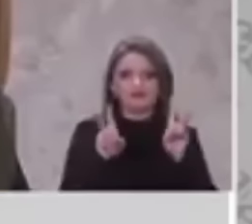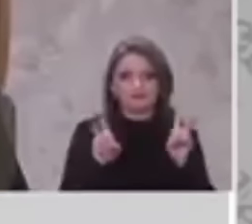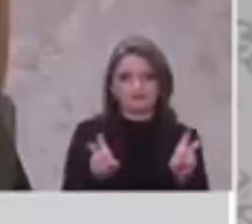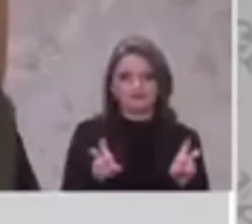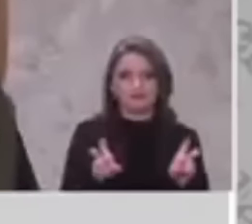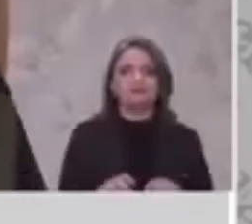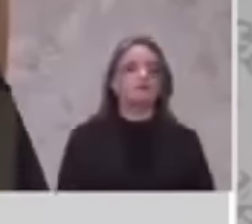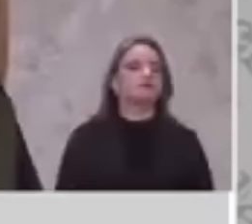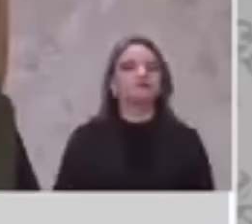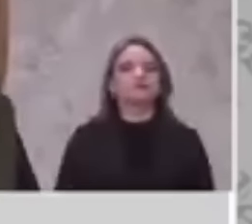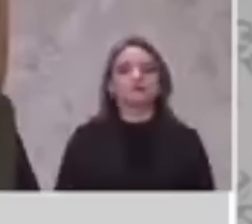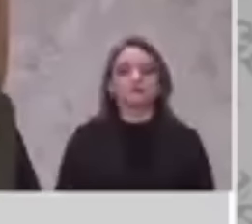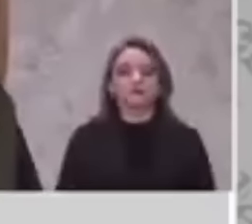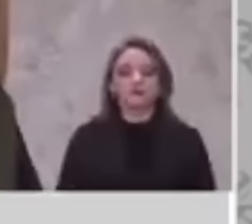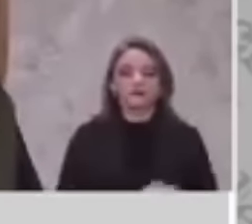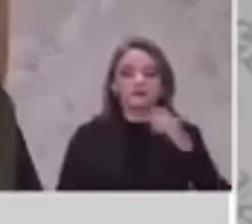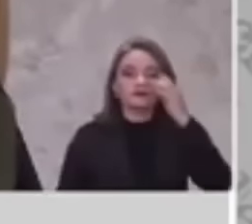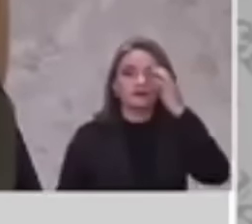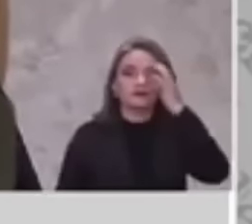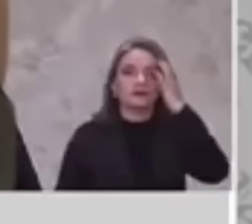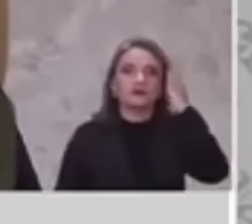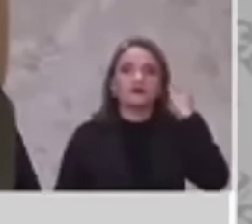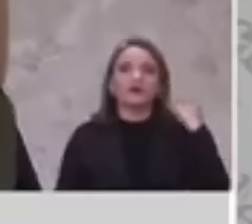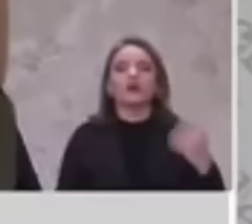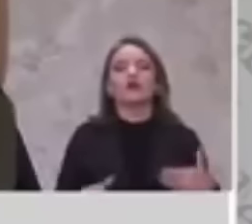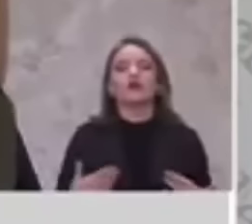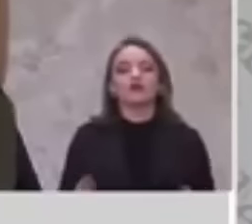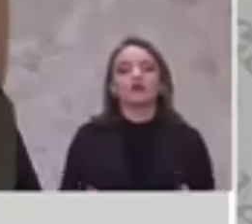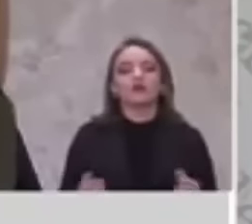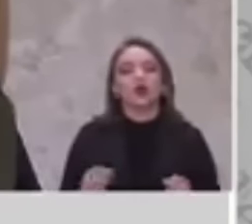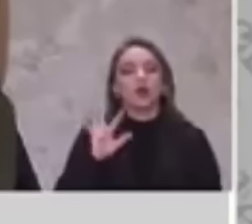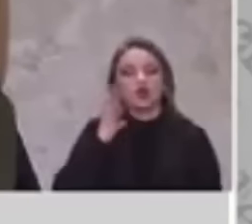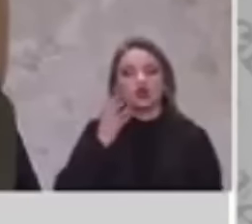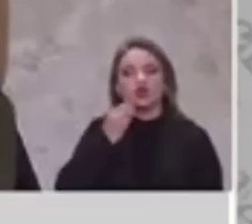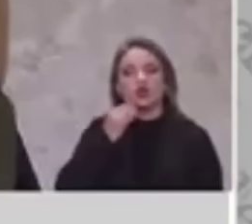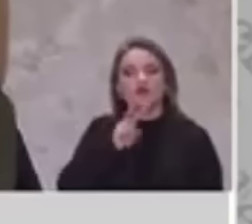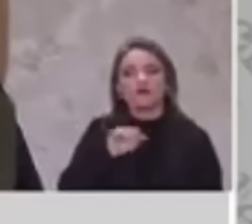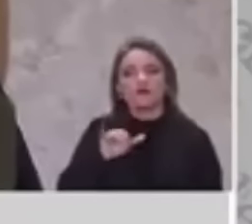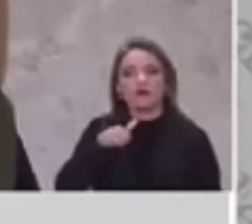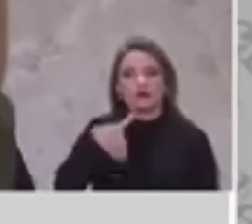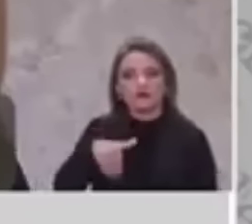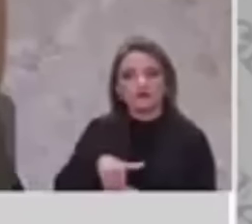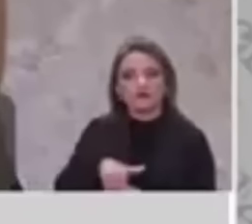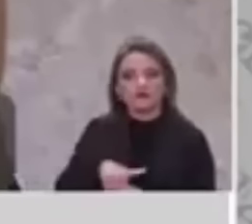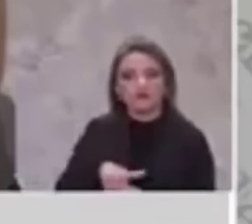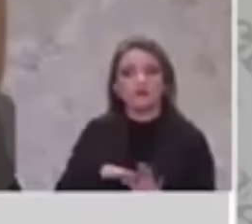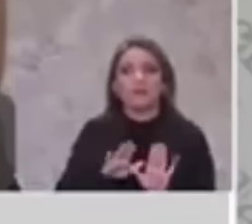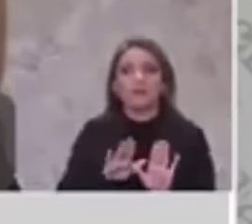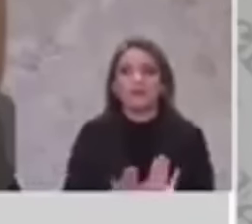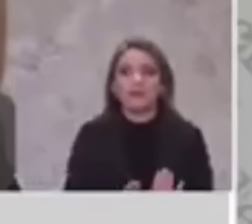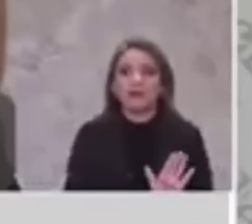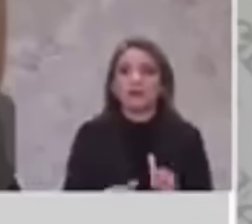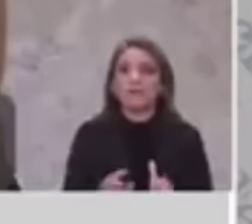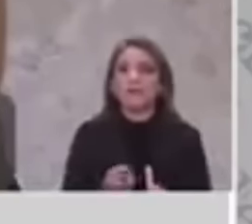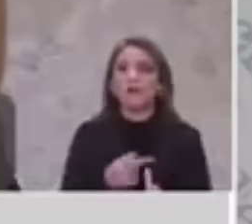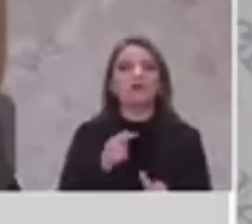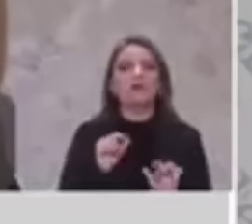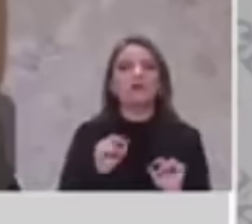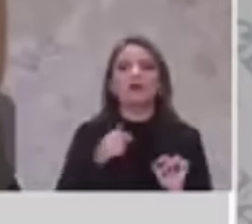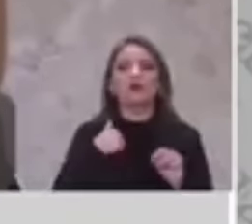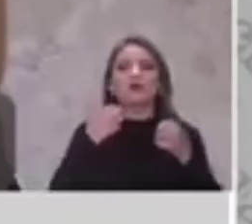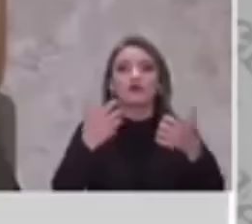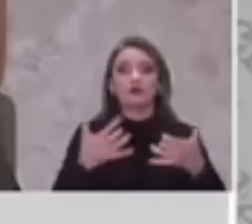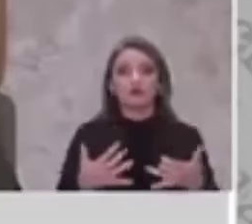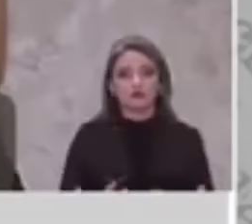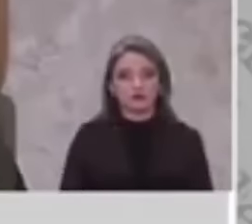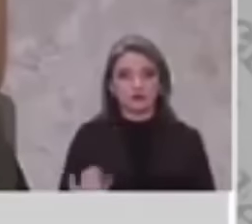portanto antes de passar a palavra ao Ministro di estoli que trará o voto Vista eu gostaria de de reiterar um esclarecimento